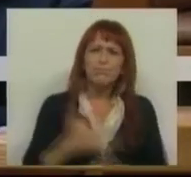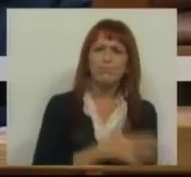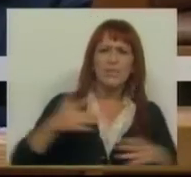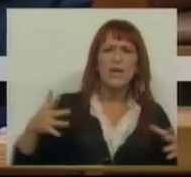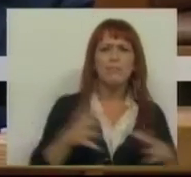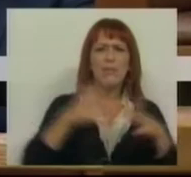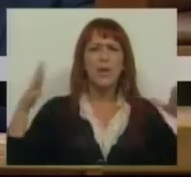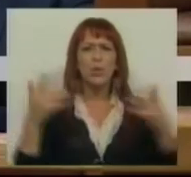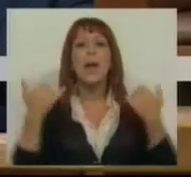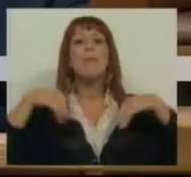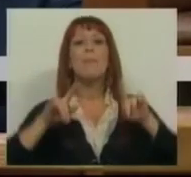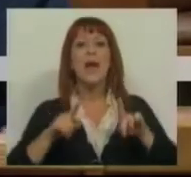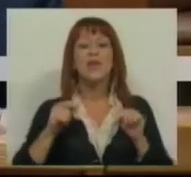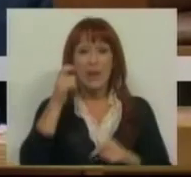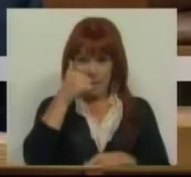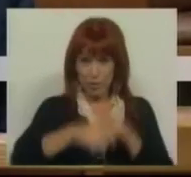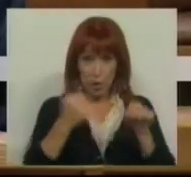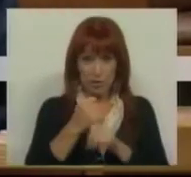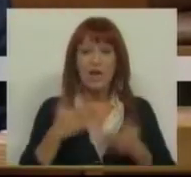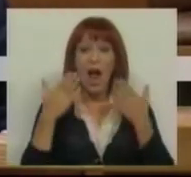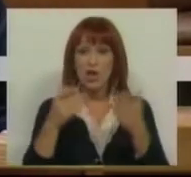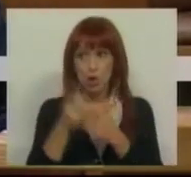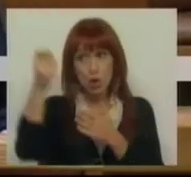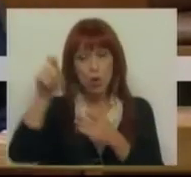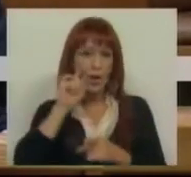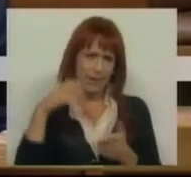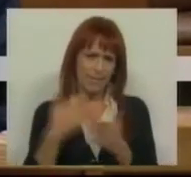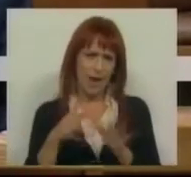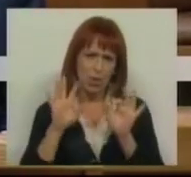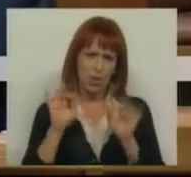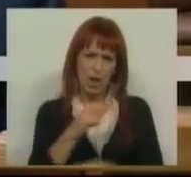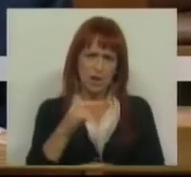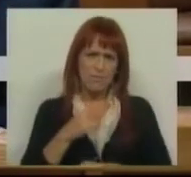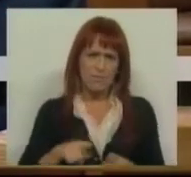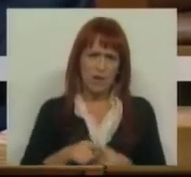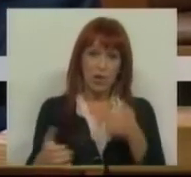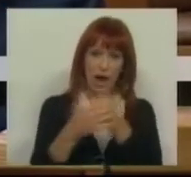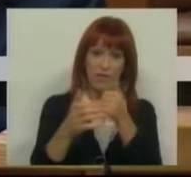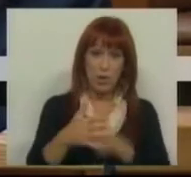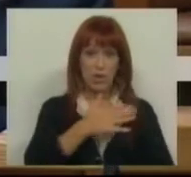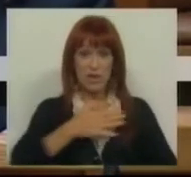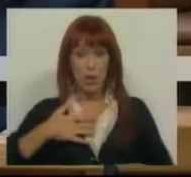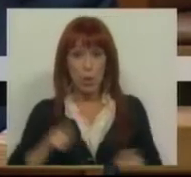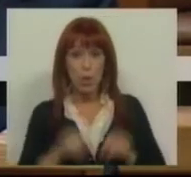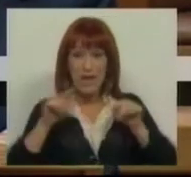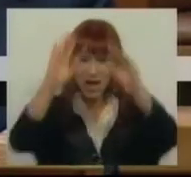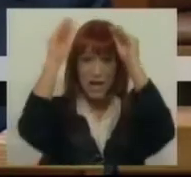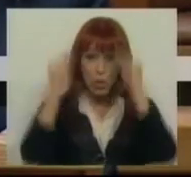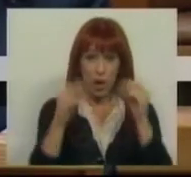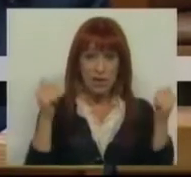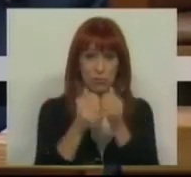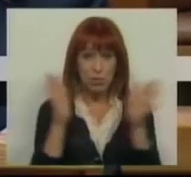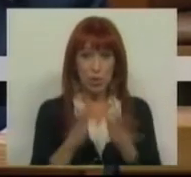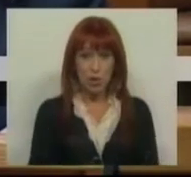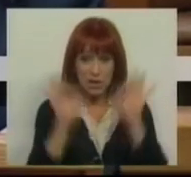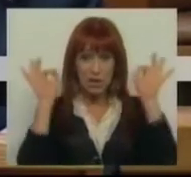gigantesca maioria, mas onde quem trabalha contribui para garantir os cuidados mínimos na velhice e na saúde e a educação para